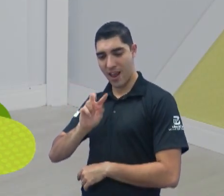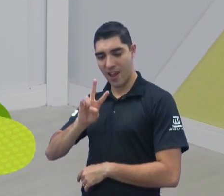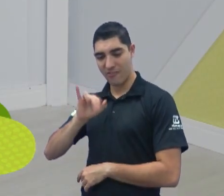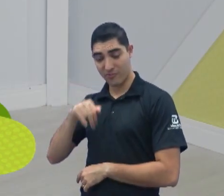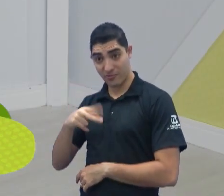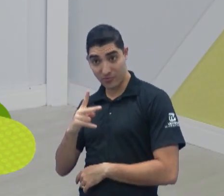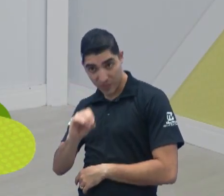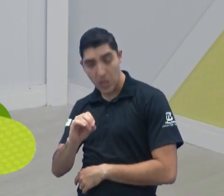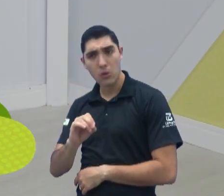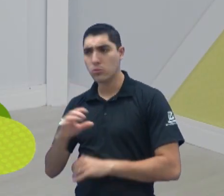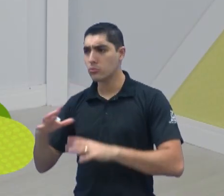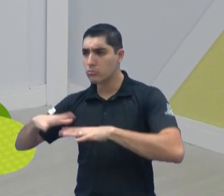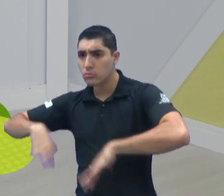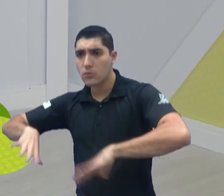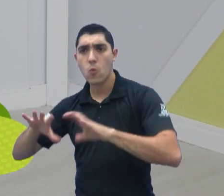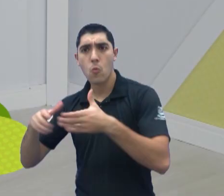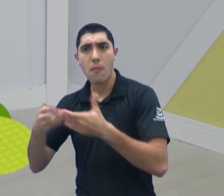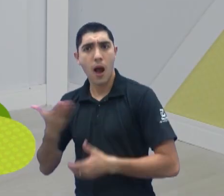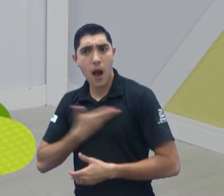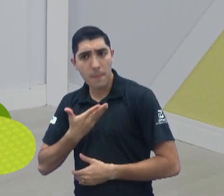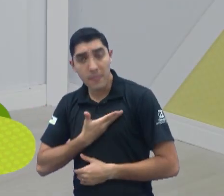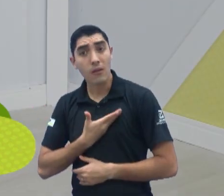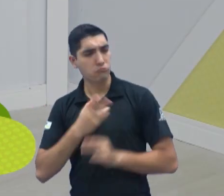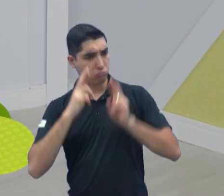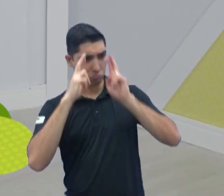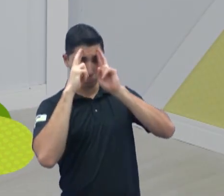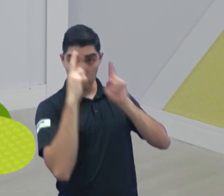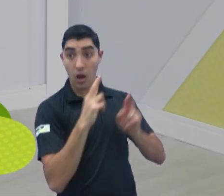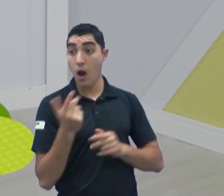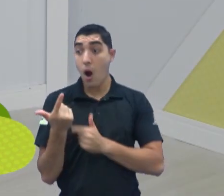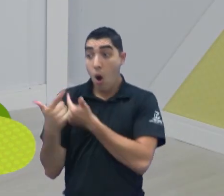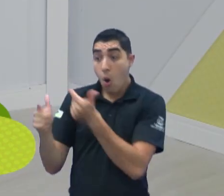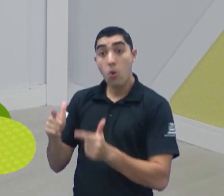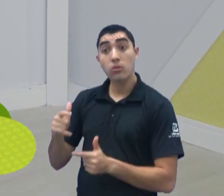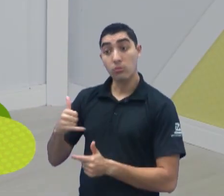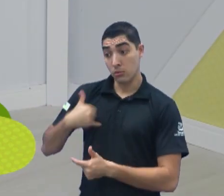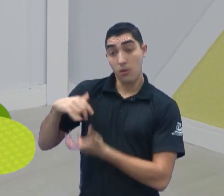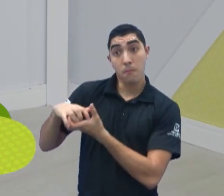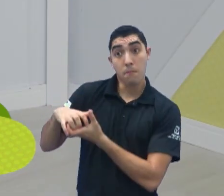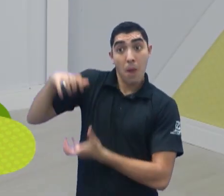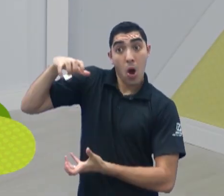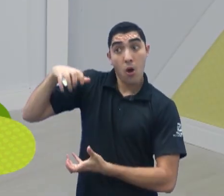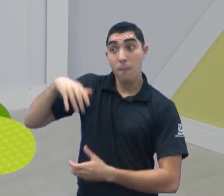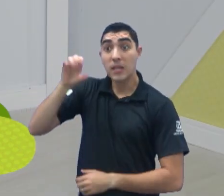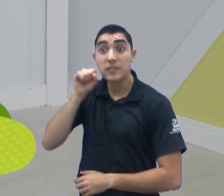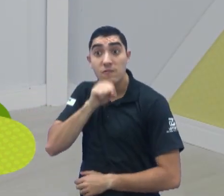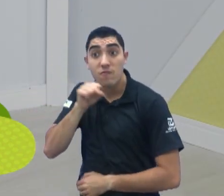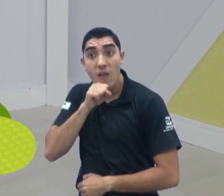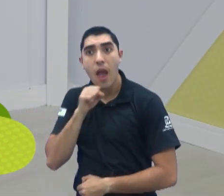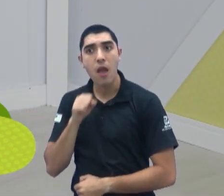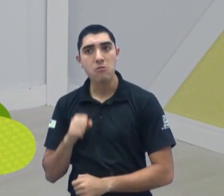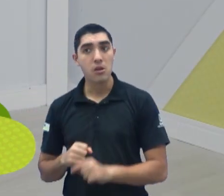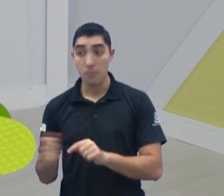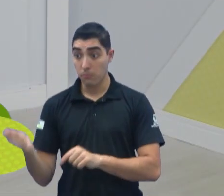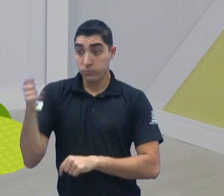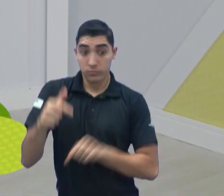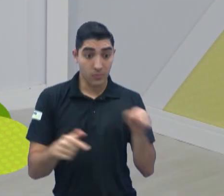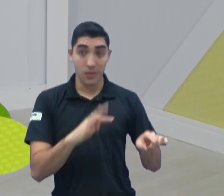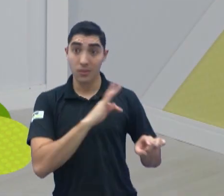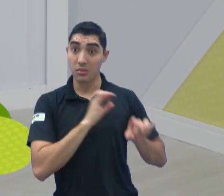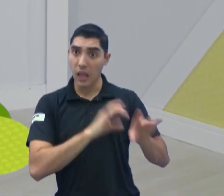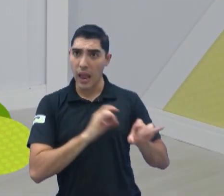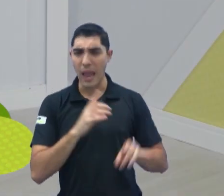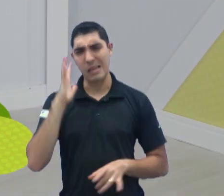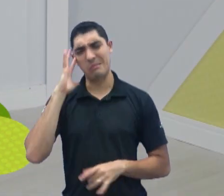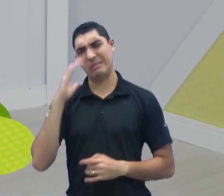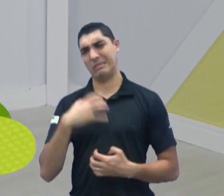jogadores, inclusive alguns jogadores que são mais velhos de idade em relação ao Flavinho, né? Que às vezes acaba sendo muito complicado, mas não. Os